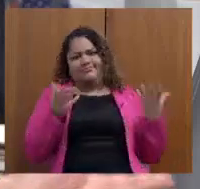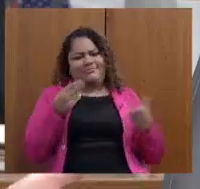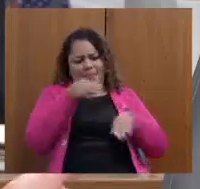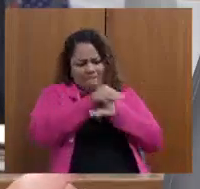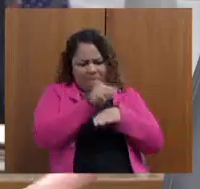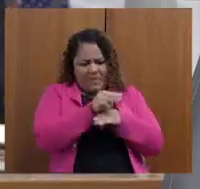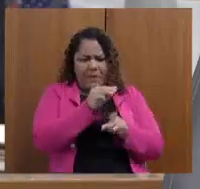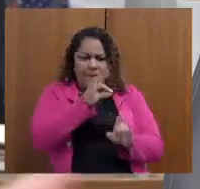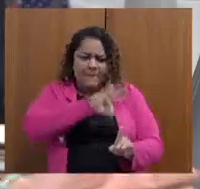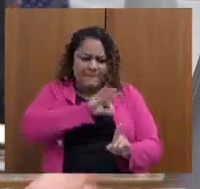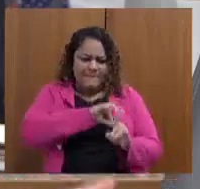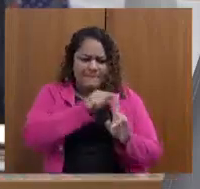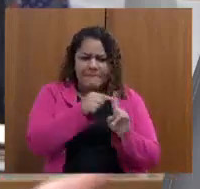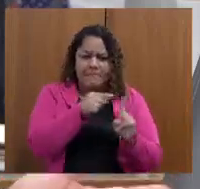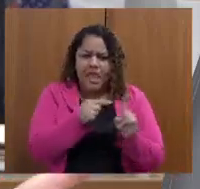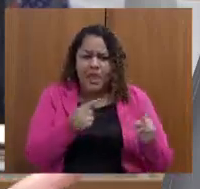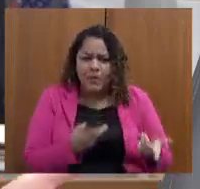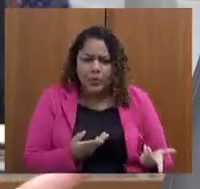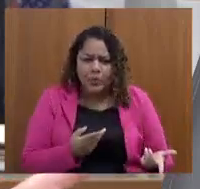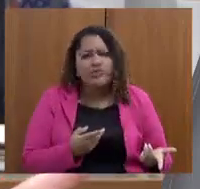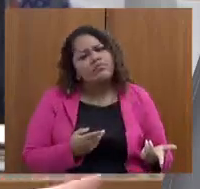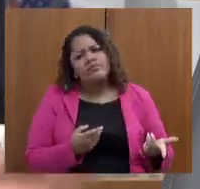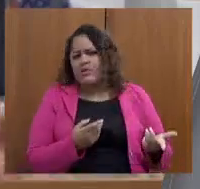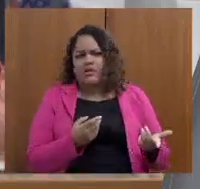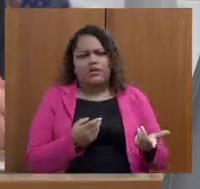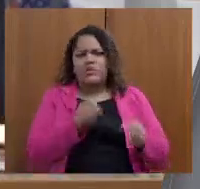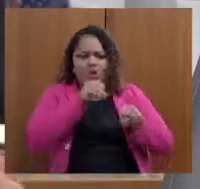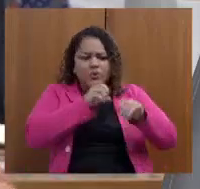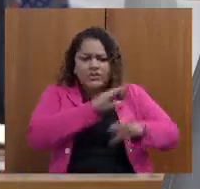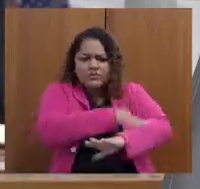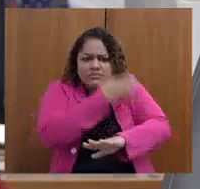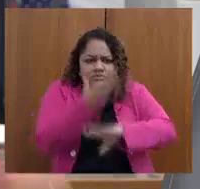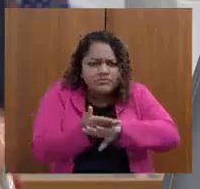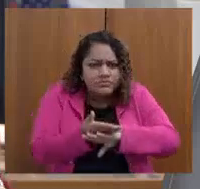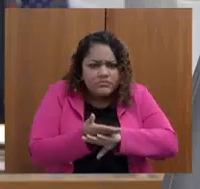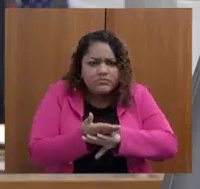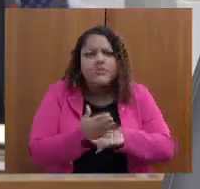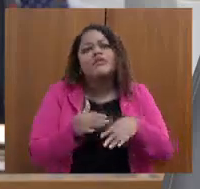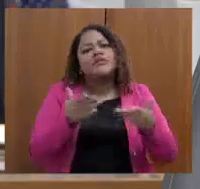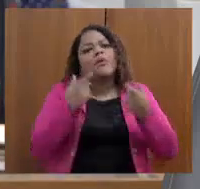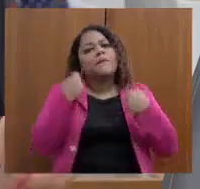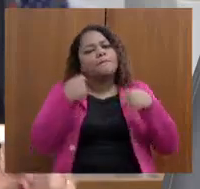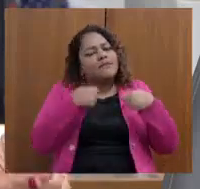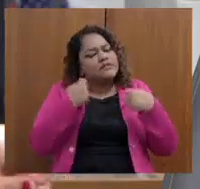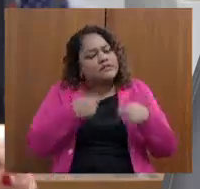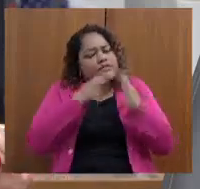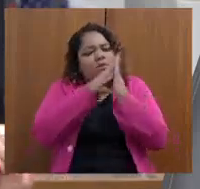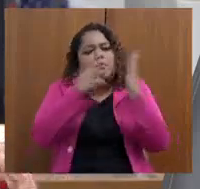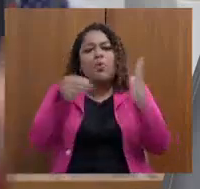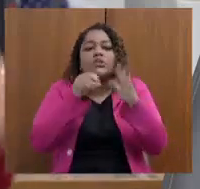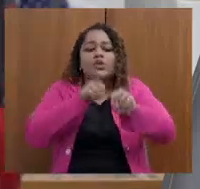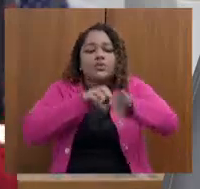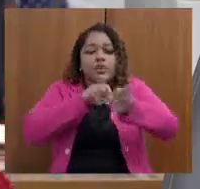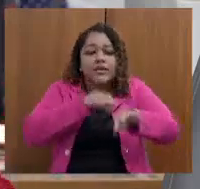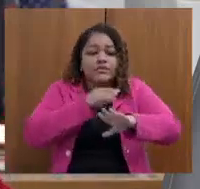monitor de meio salário mínimo fazer Educação de tempo integral nós estamos falando então daí a excelência do modelo de Educação de tempo integral docefetos